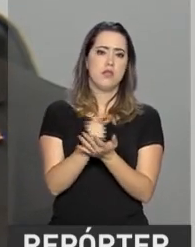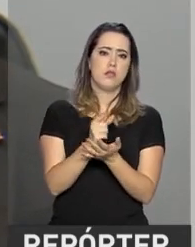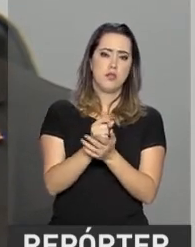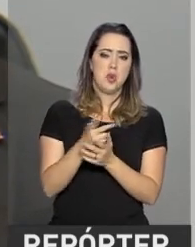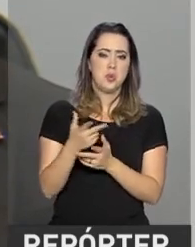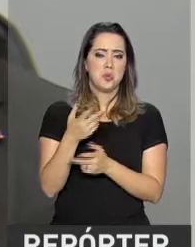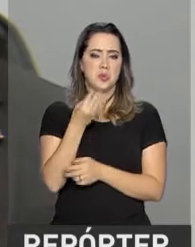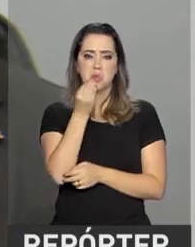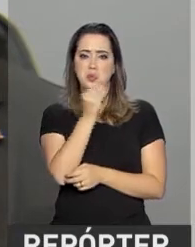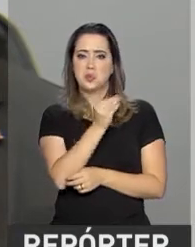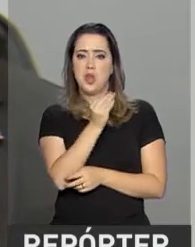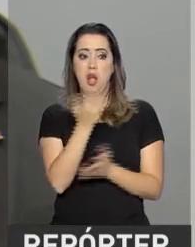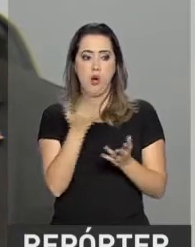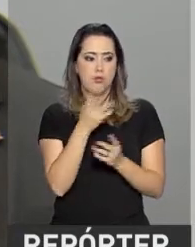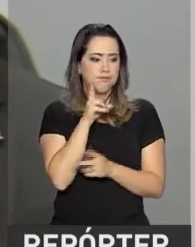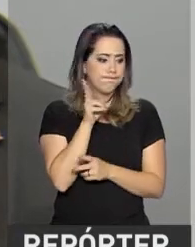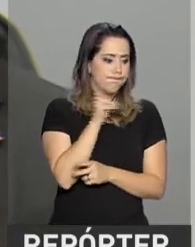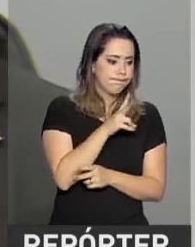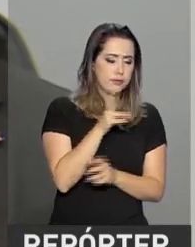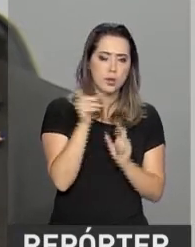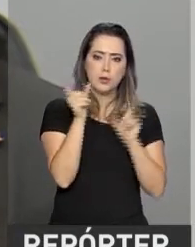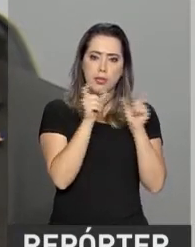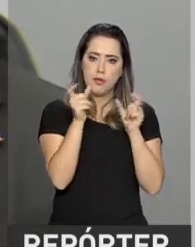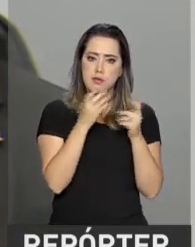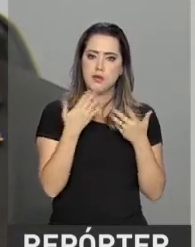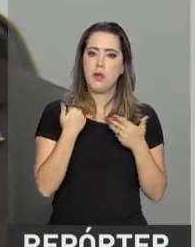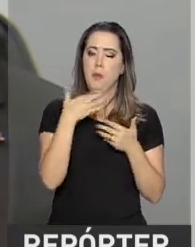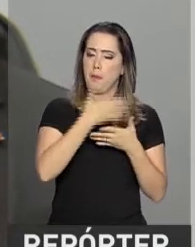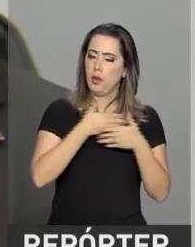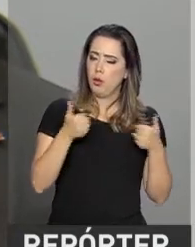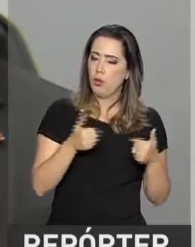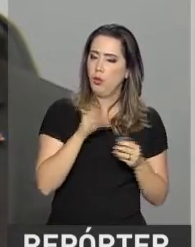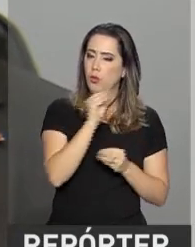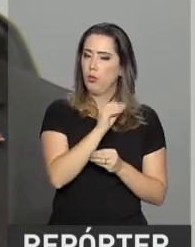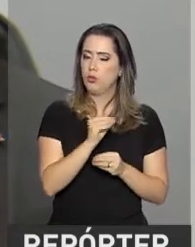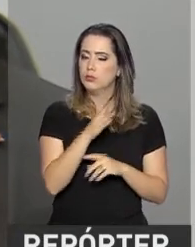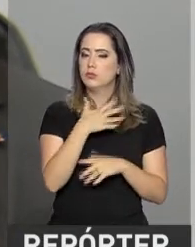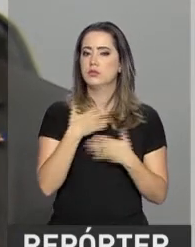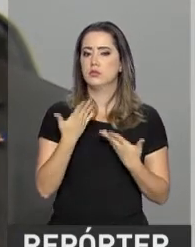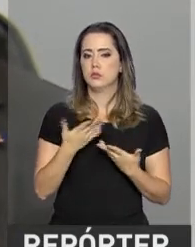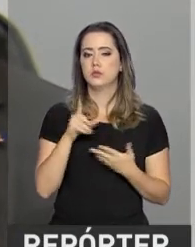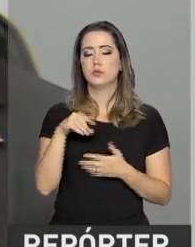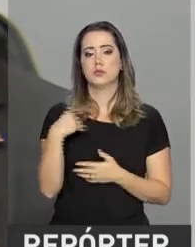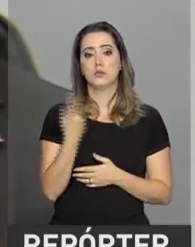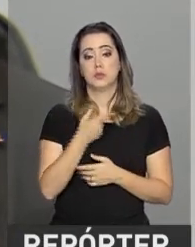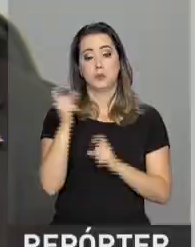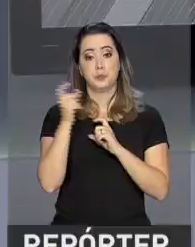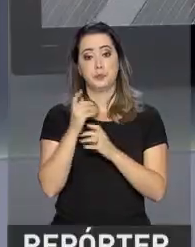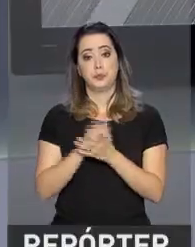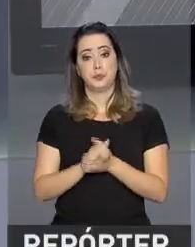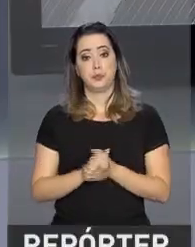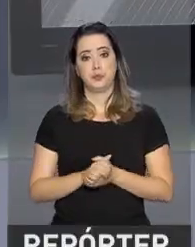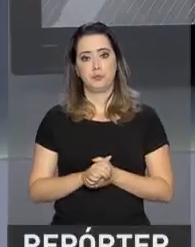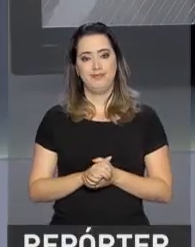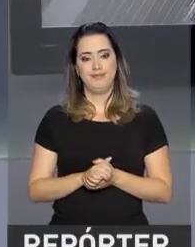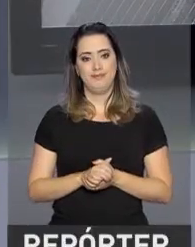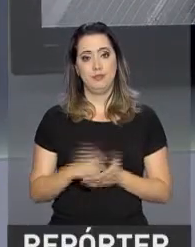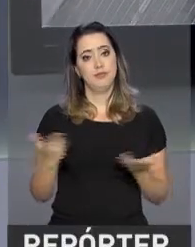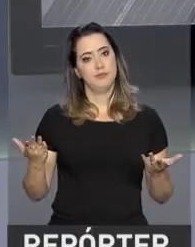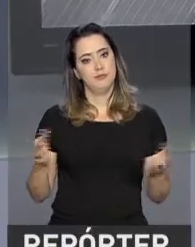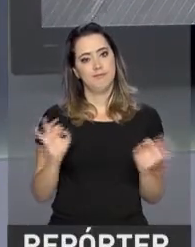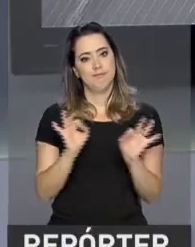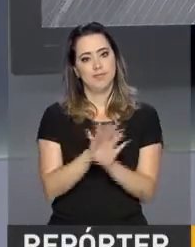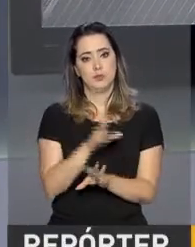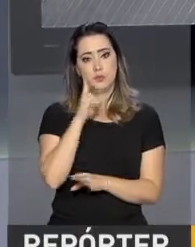desapercebidos sejam cada vez mais aproveitados e tenho a nossa atenção nesta edição